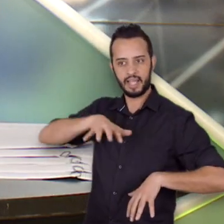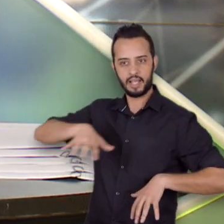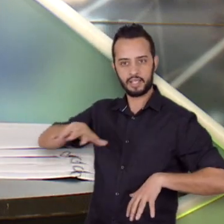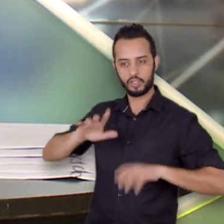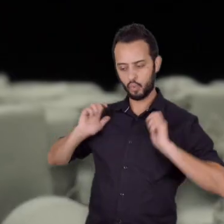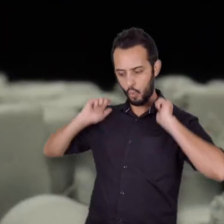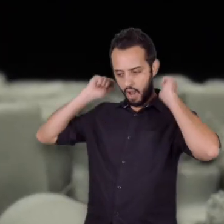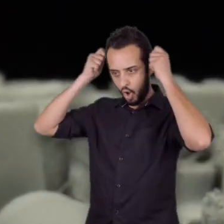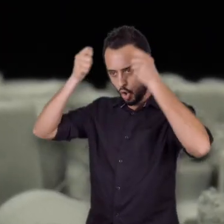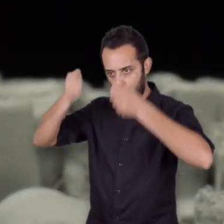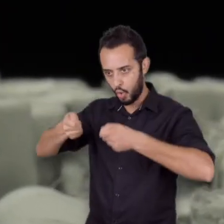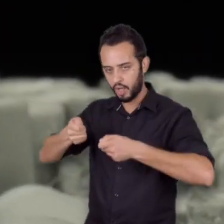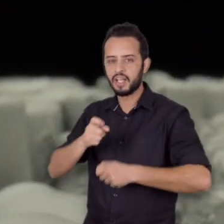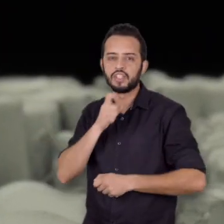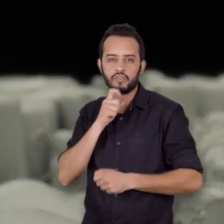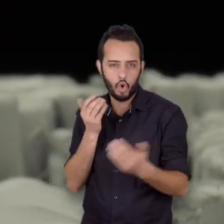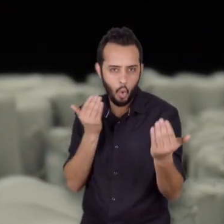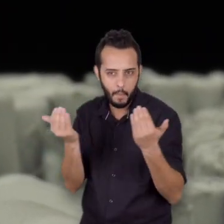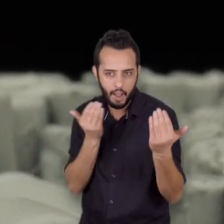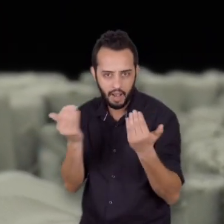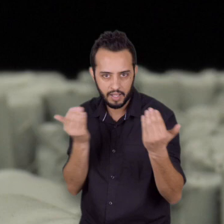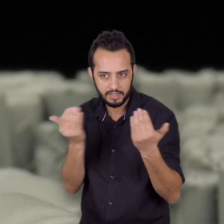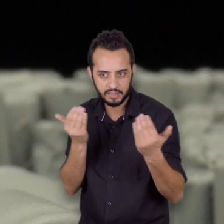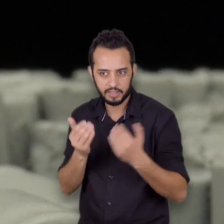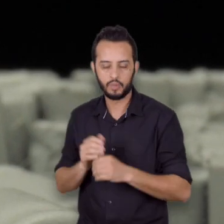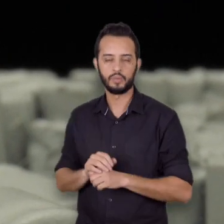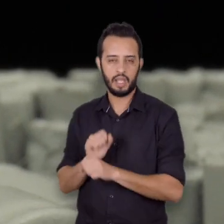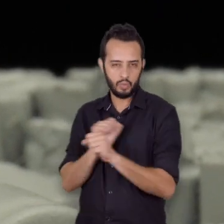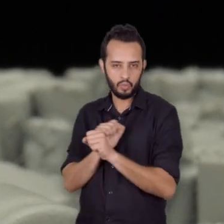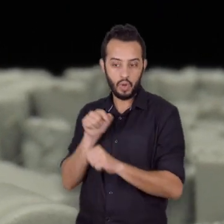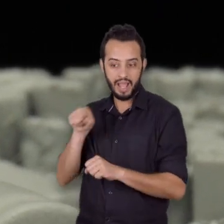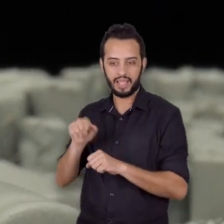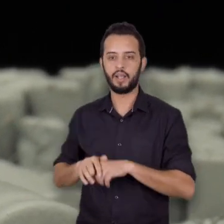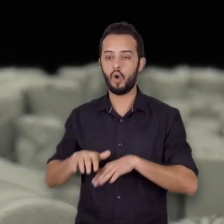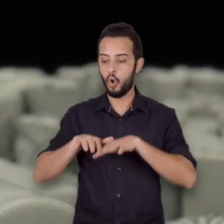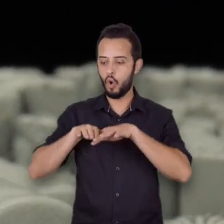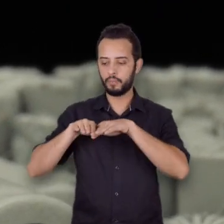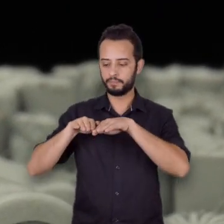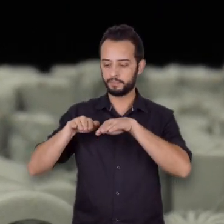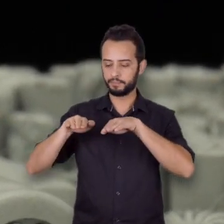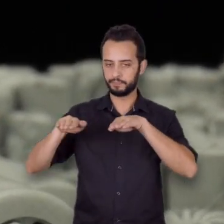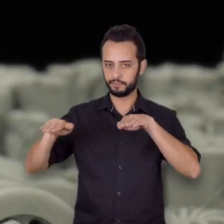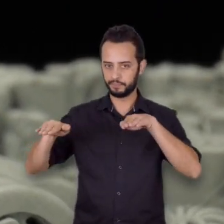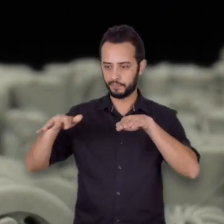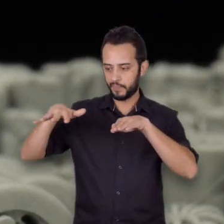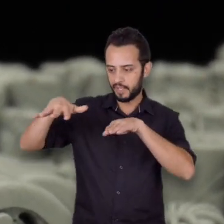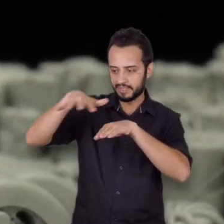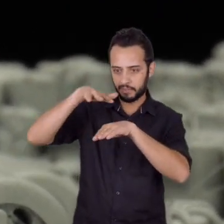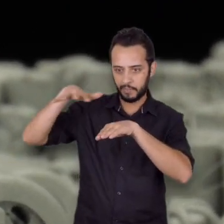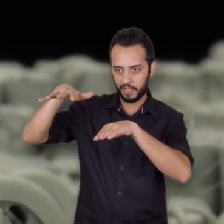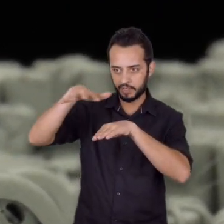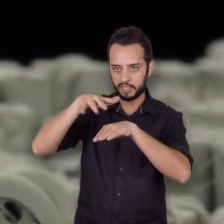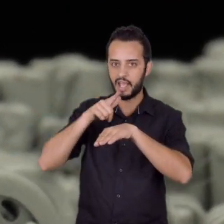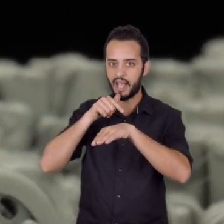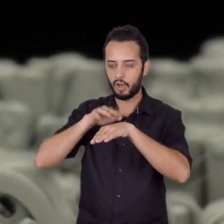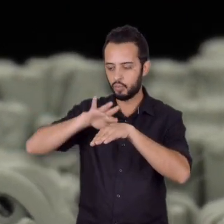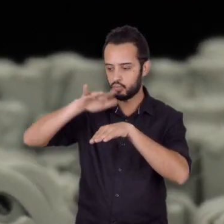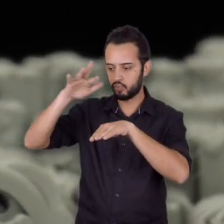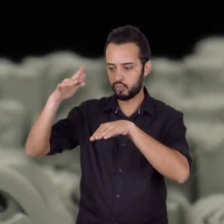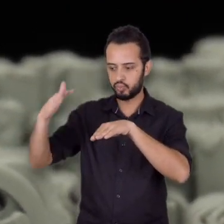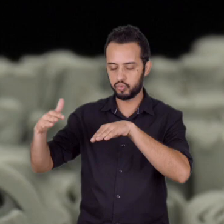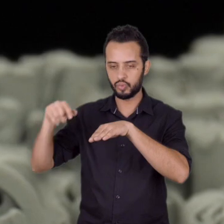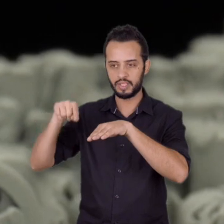imaginar um iceberg. Aquela parte acima da linha d'água do iceberg é